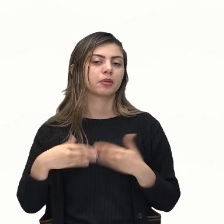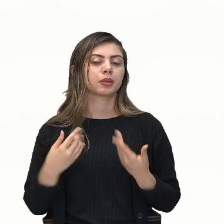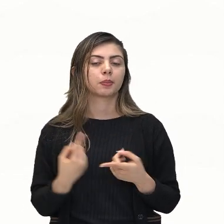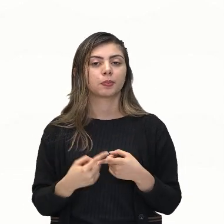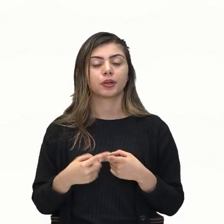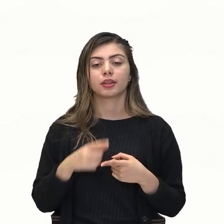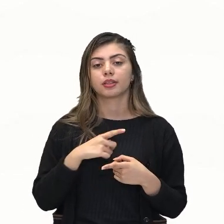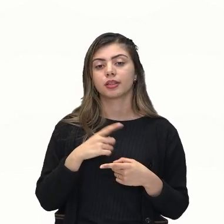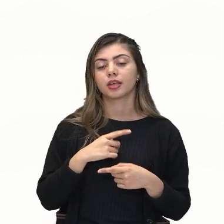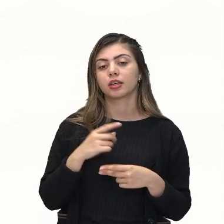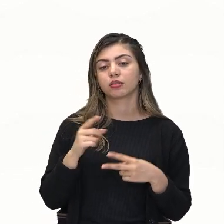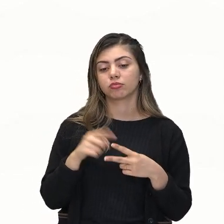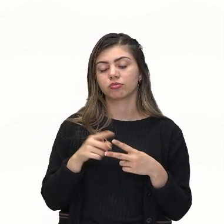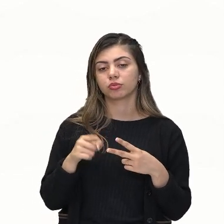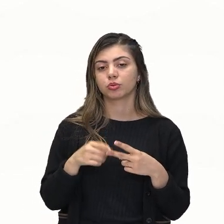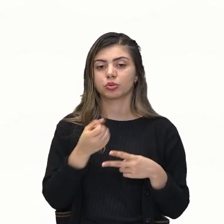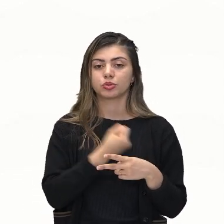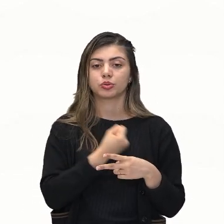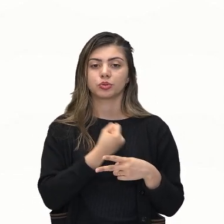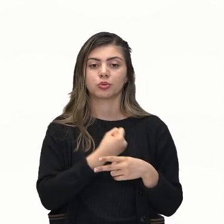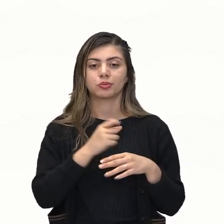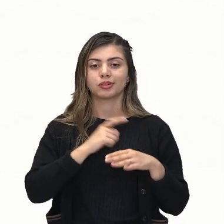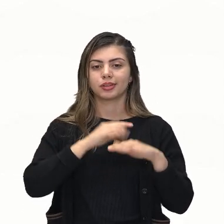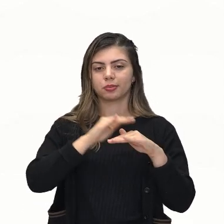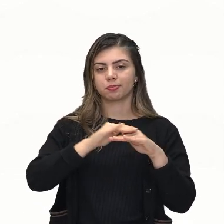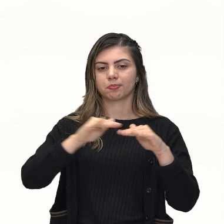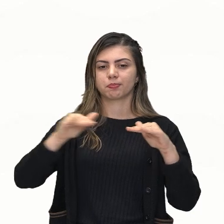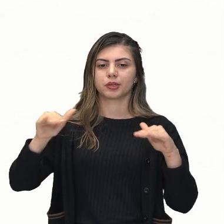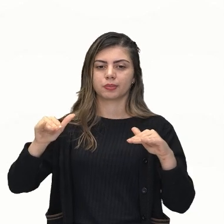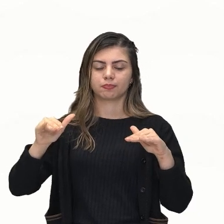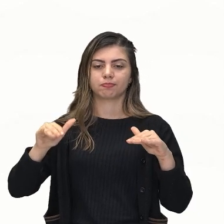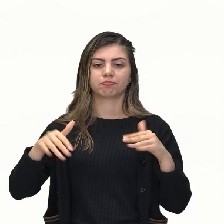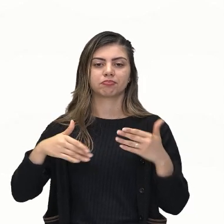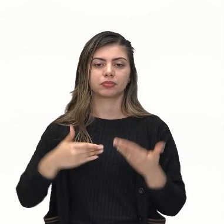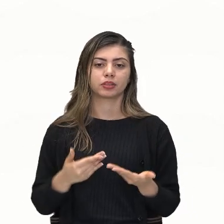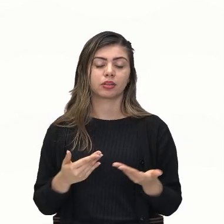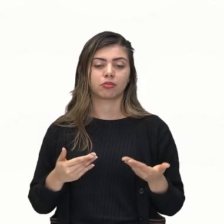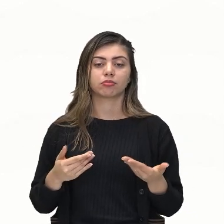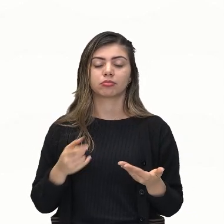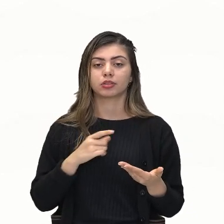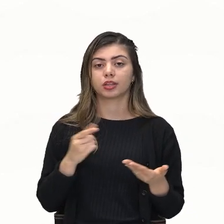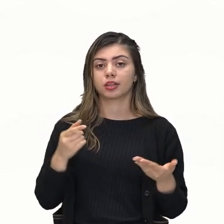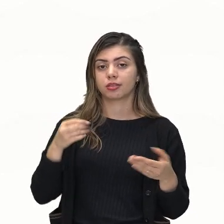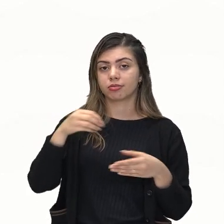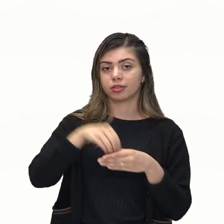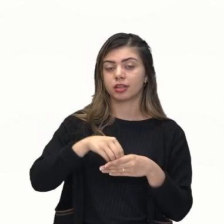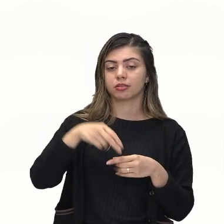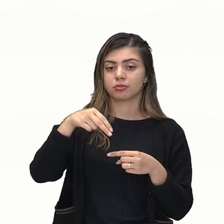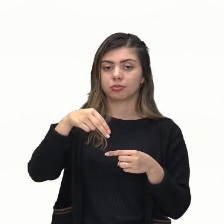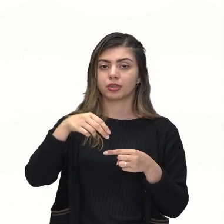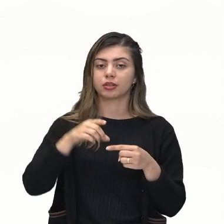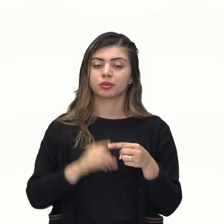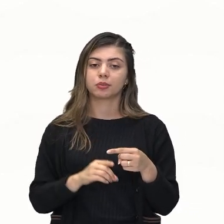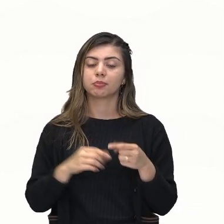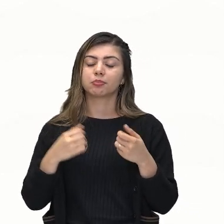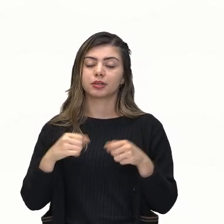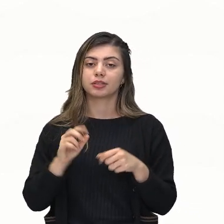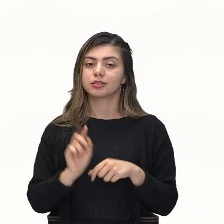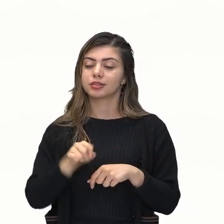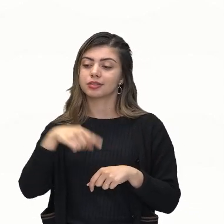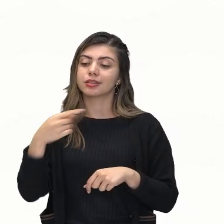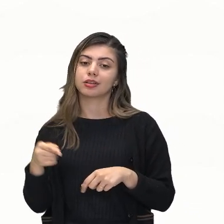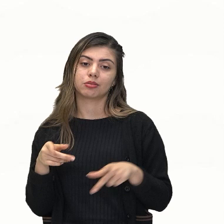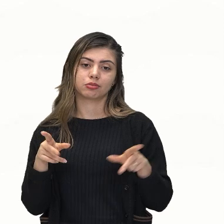2 valores que estão na vertical. Tudo que eu faço de uma fração, eu vou ter que fazer também na